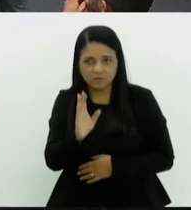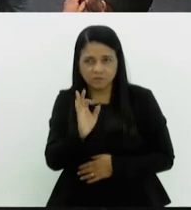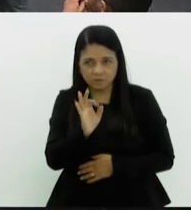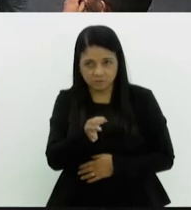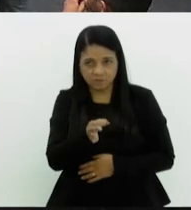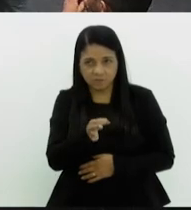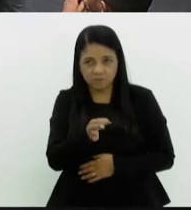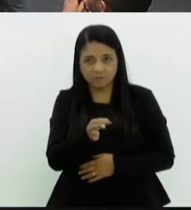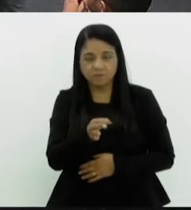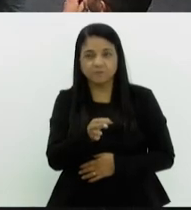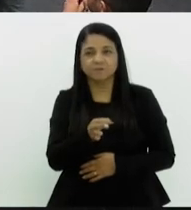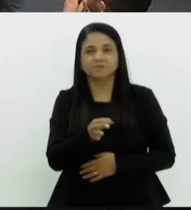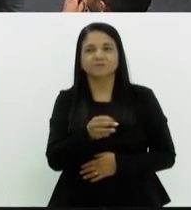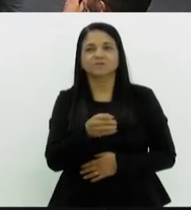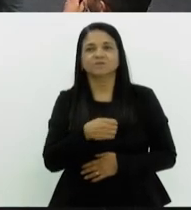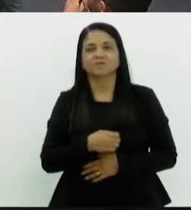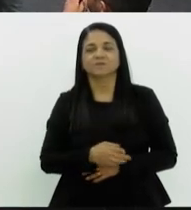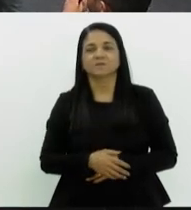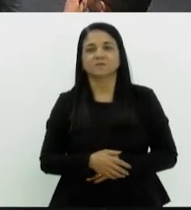Então,